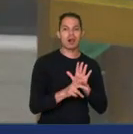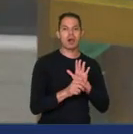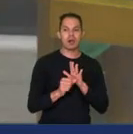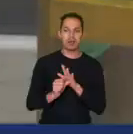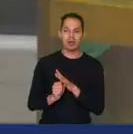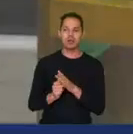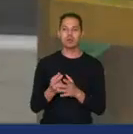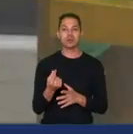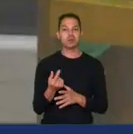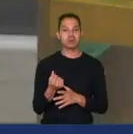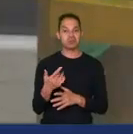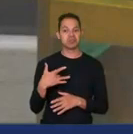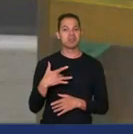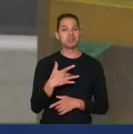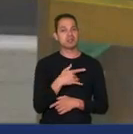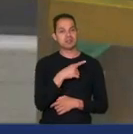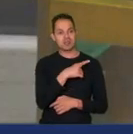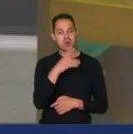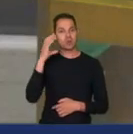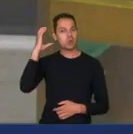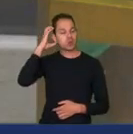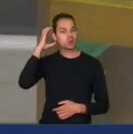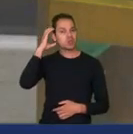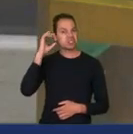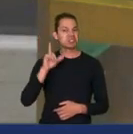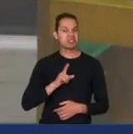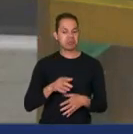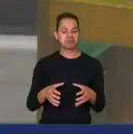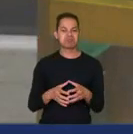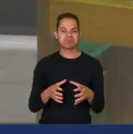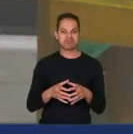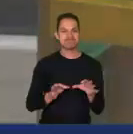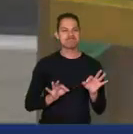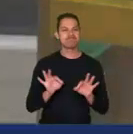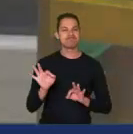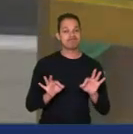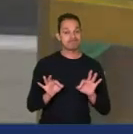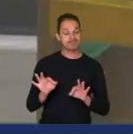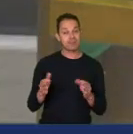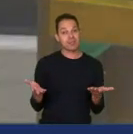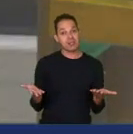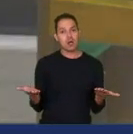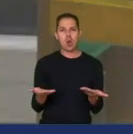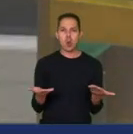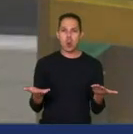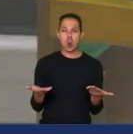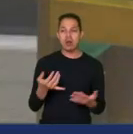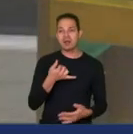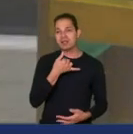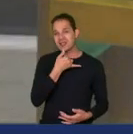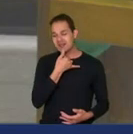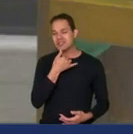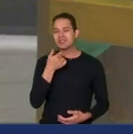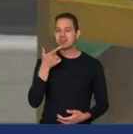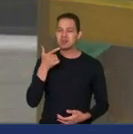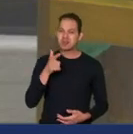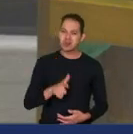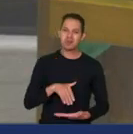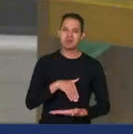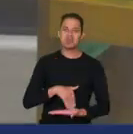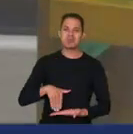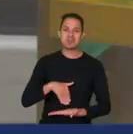saúde pública da cidade de Cuiabá. Hoje, senhor presidente, infelizmente, mais um secretário